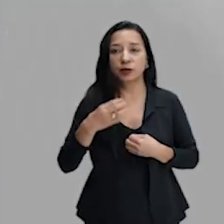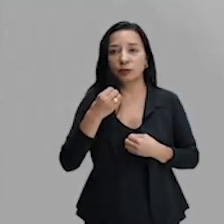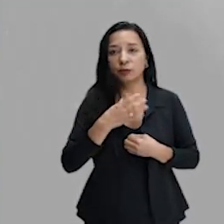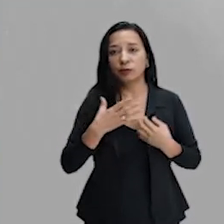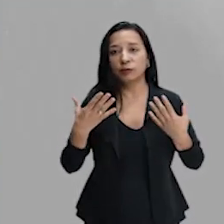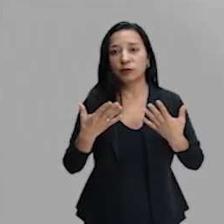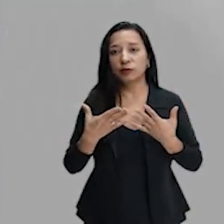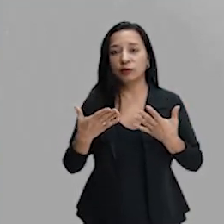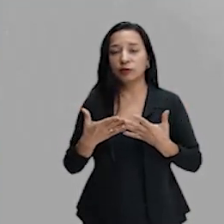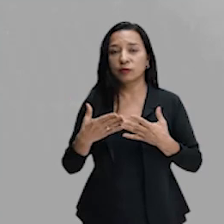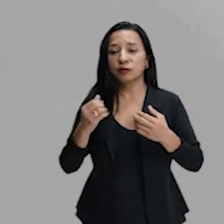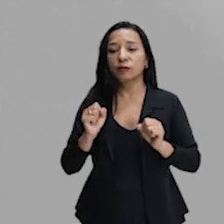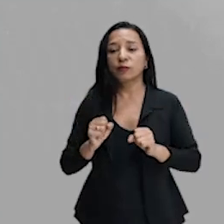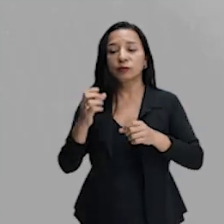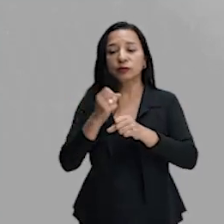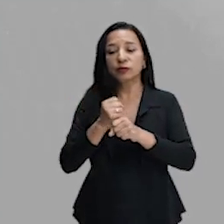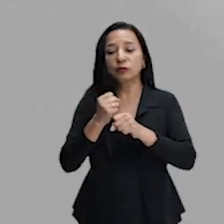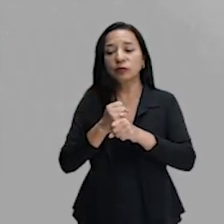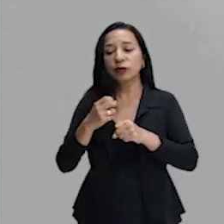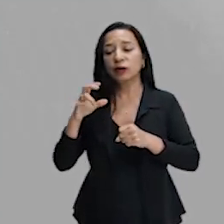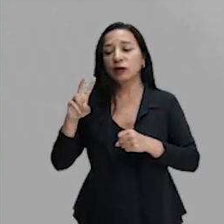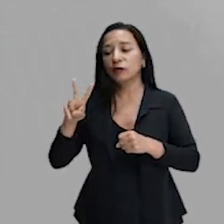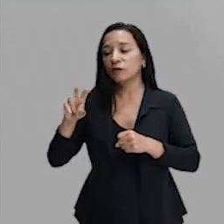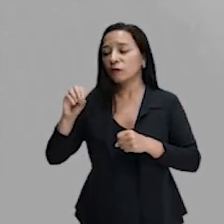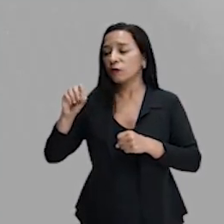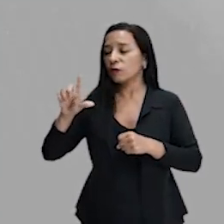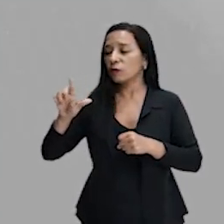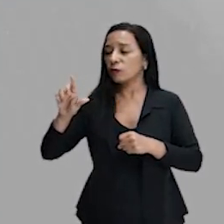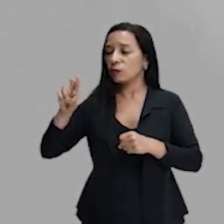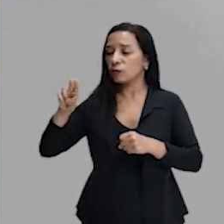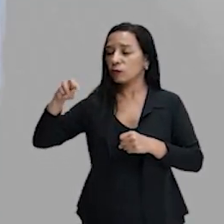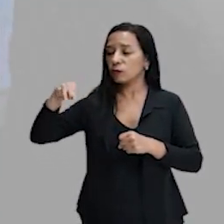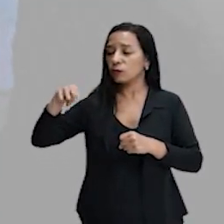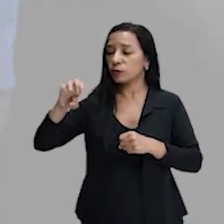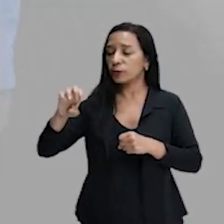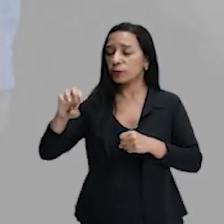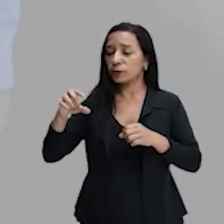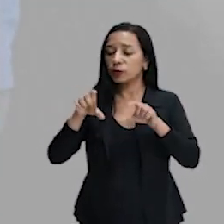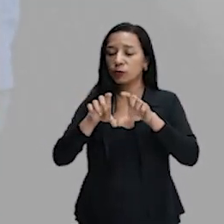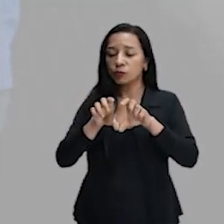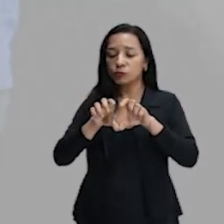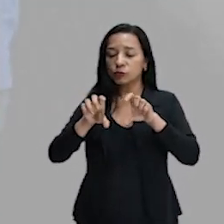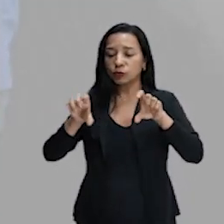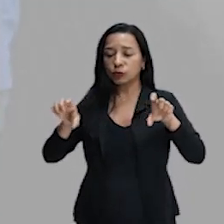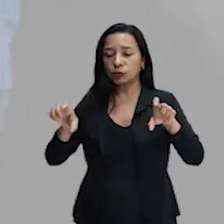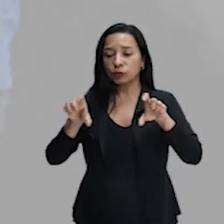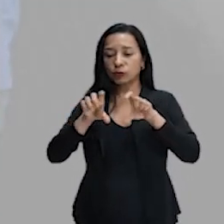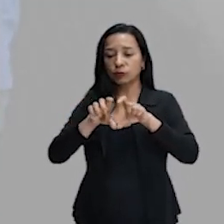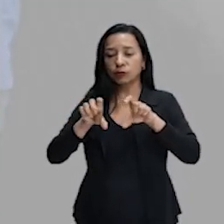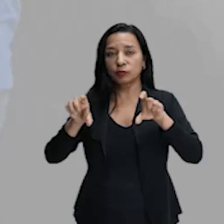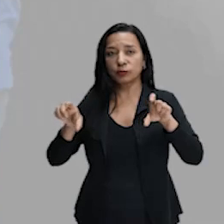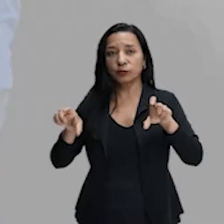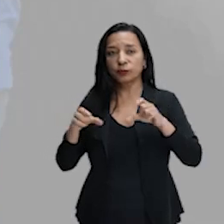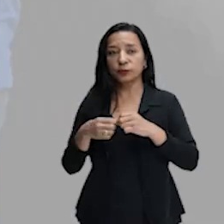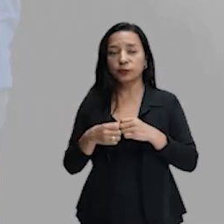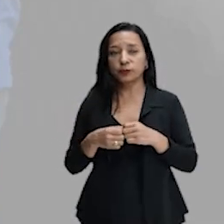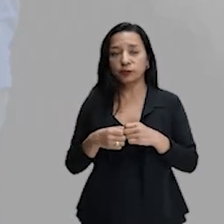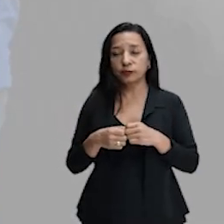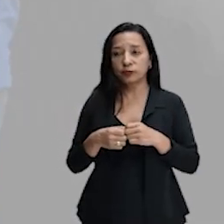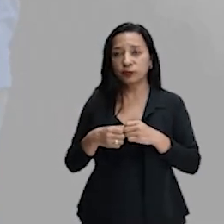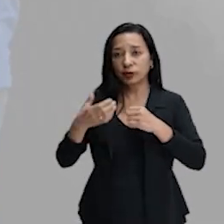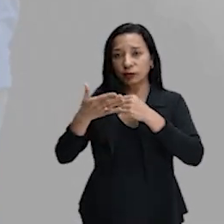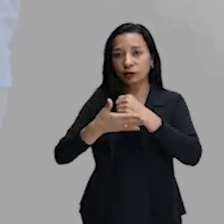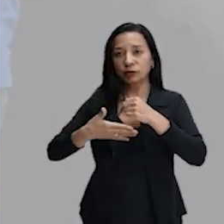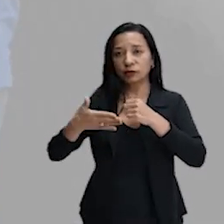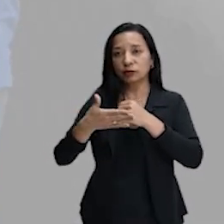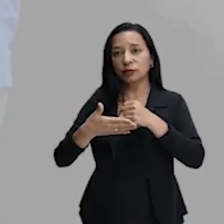turma agora dá para calcular o volume né o volume do teu Prisma vai ser igual área da base que